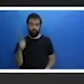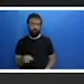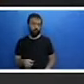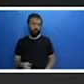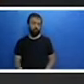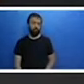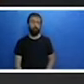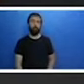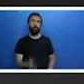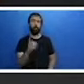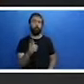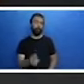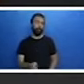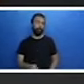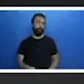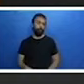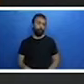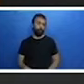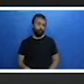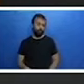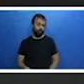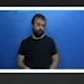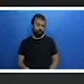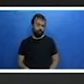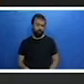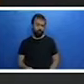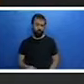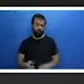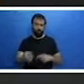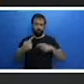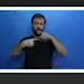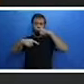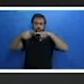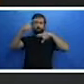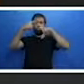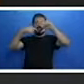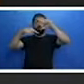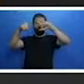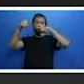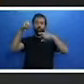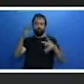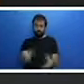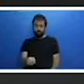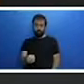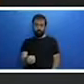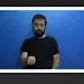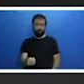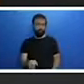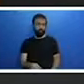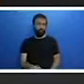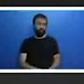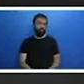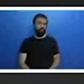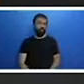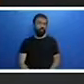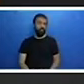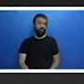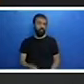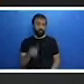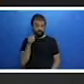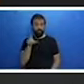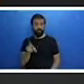tenta jogar fazer a garrafa dar uma volta inteira e pegar no ar vamos ver se a gente consegue